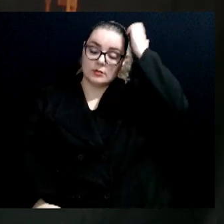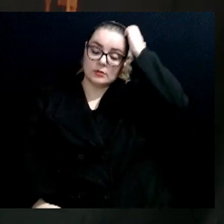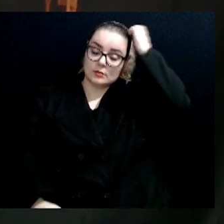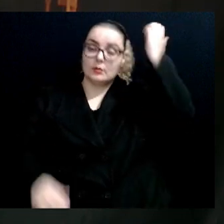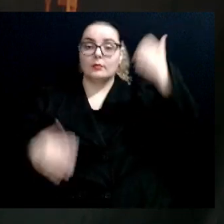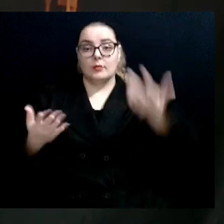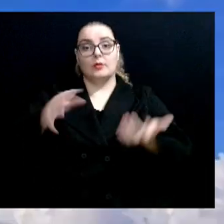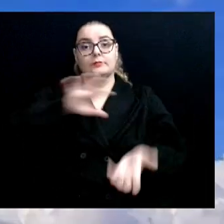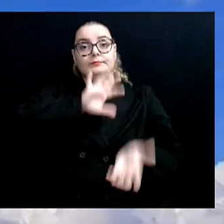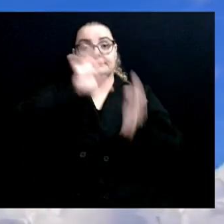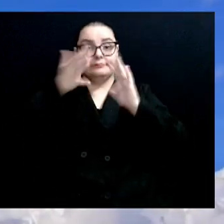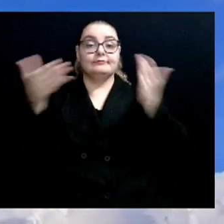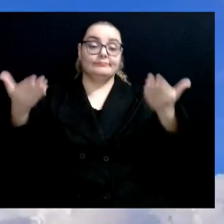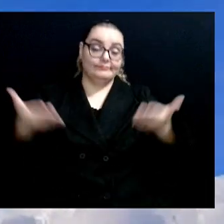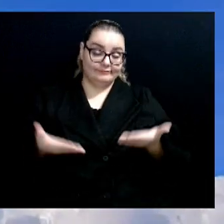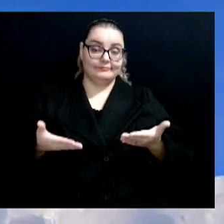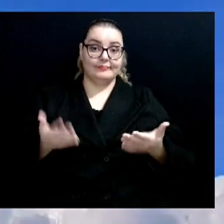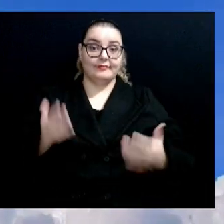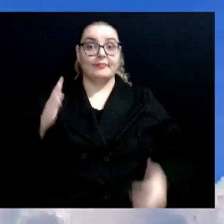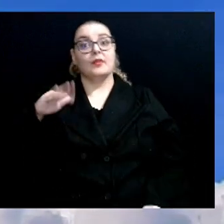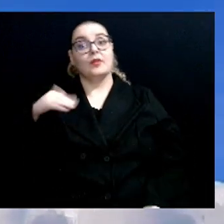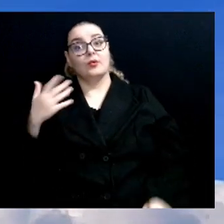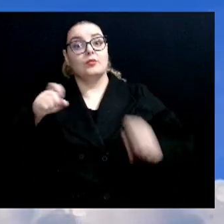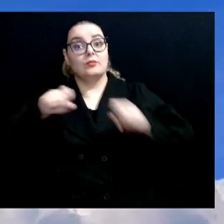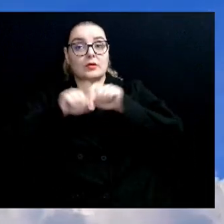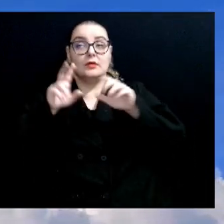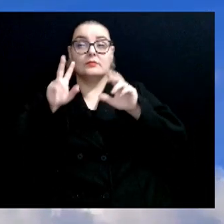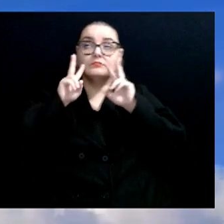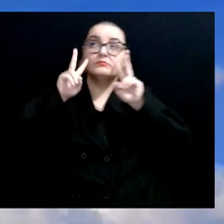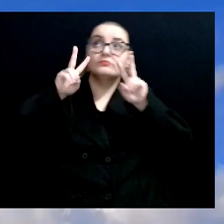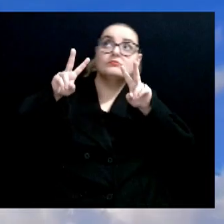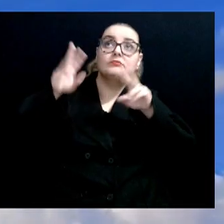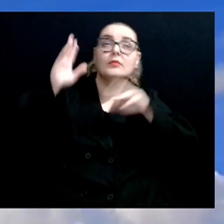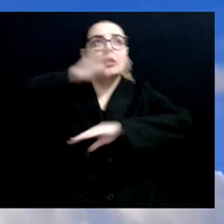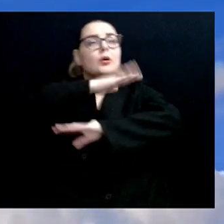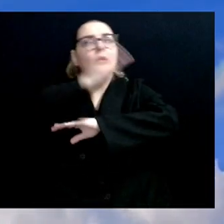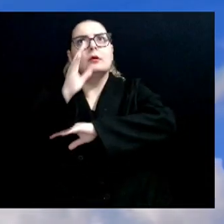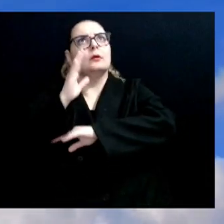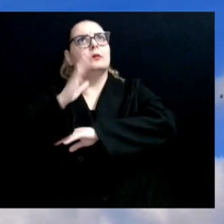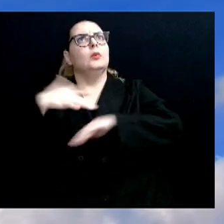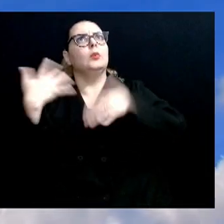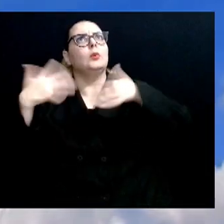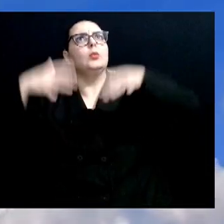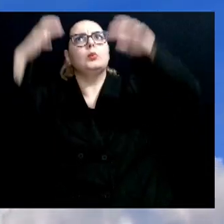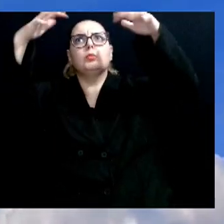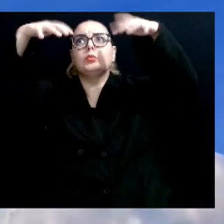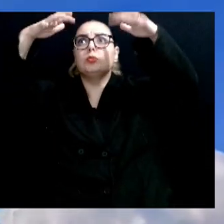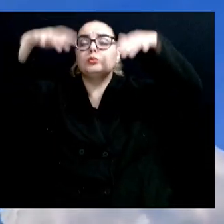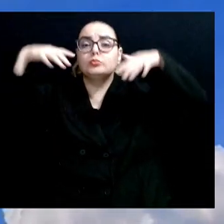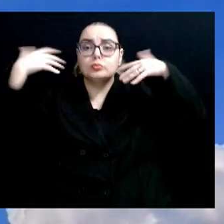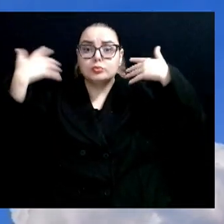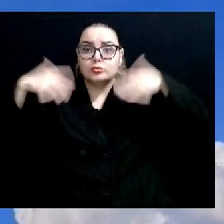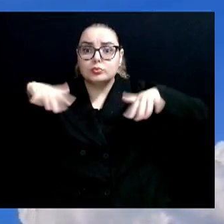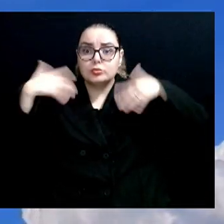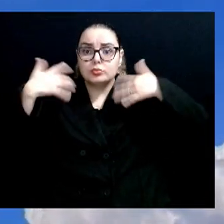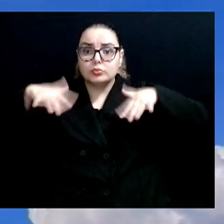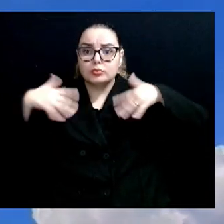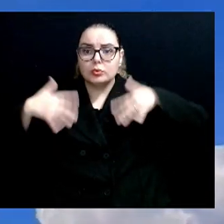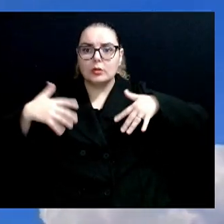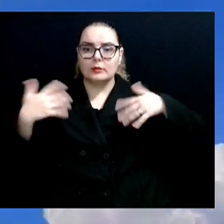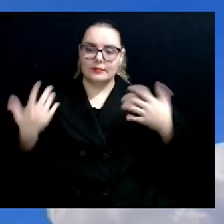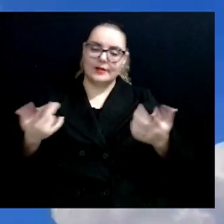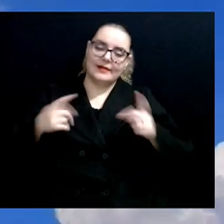hoje. Quando acordei, olhei lá fora, levei um susto porque já estava chovendo, porém, né, a temperatura